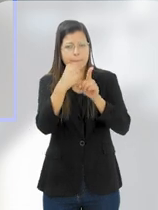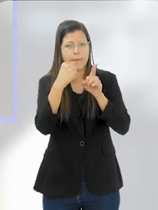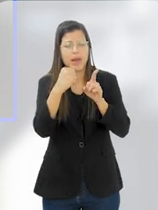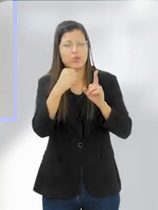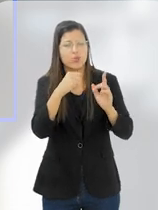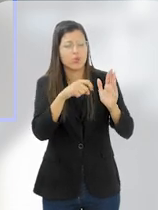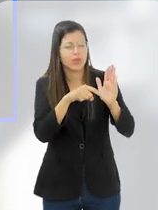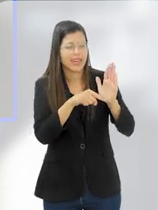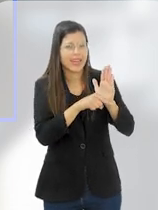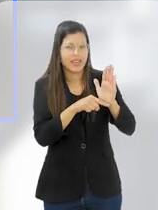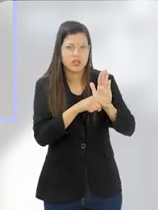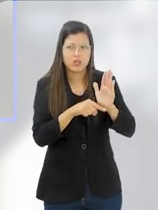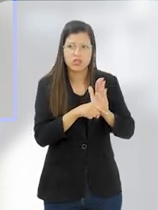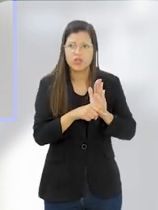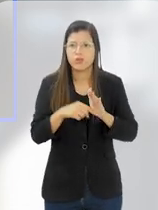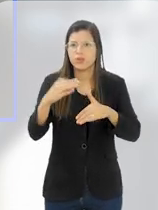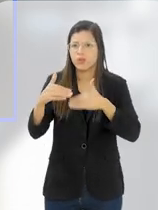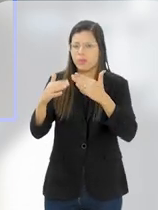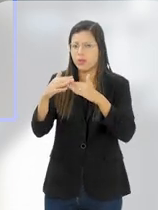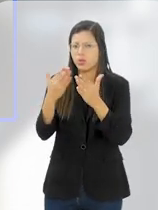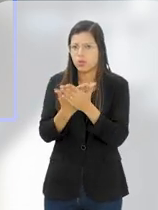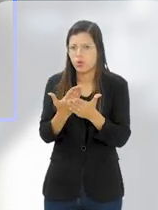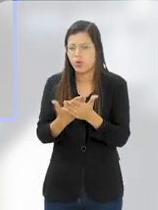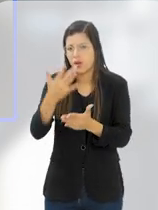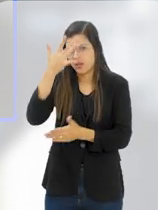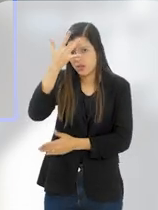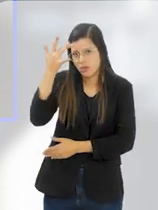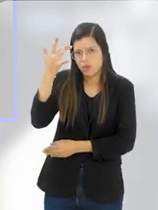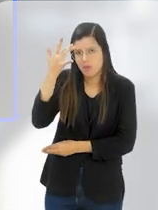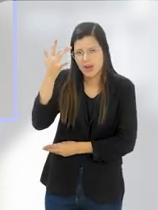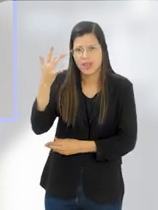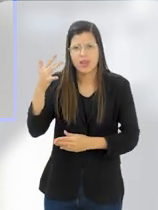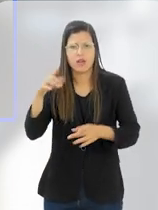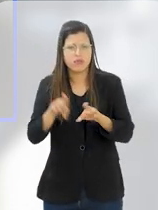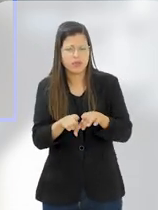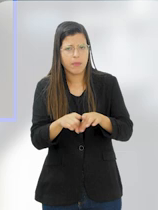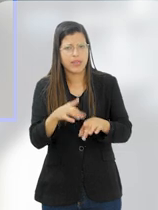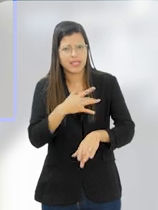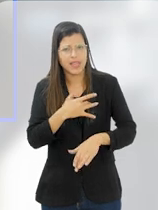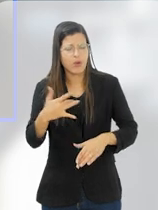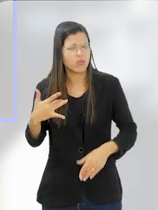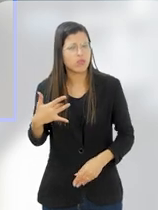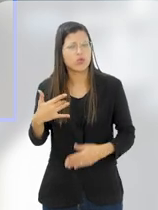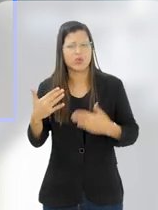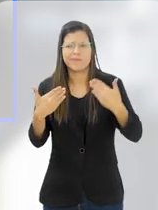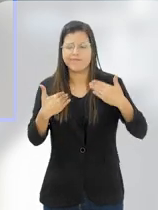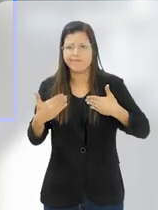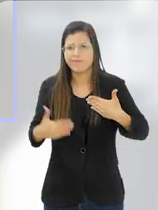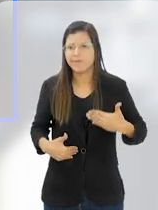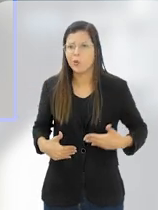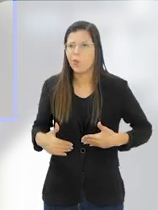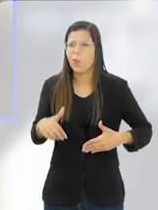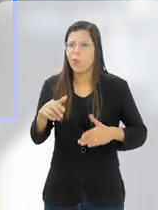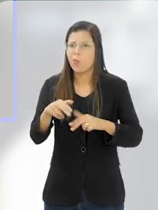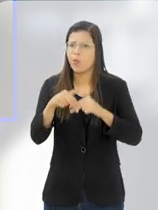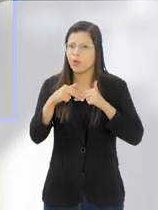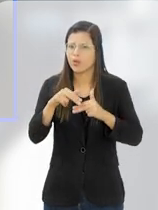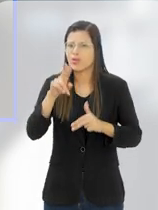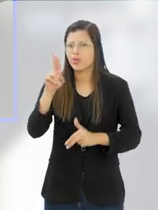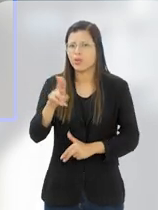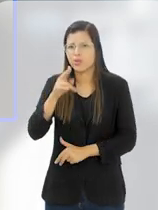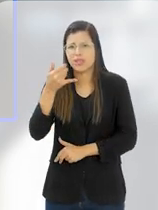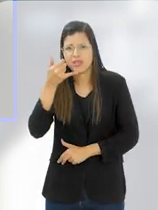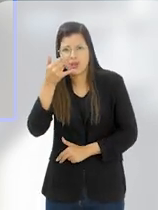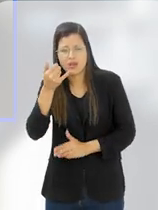desempenho escolar, né, na saúde física, na saúde mental, todas elas muito ligadas à questão do aumento do tempo de tela. E se a gente pensa nas crianças